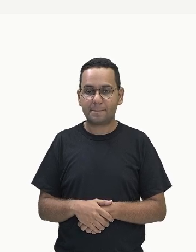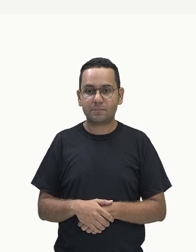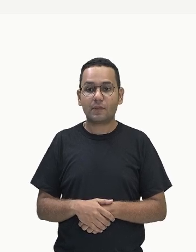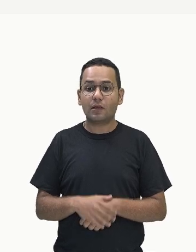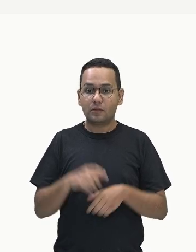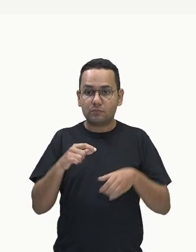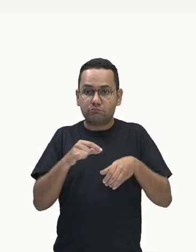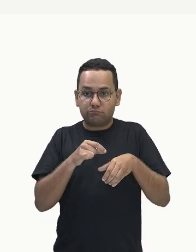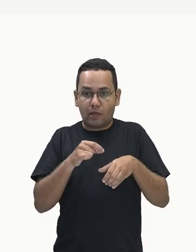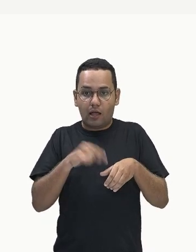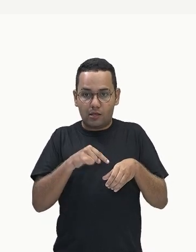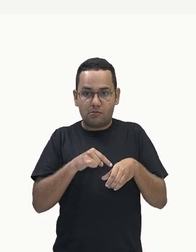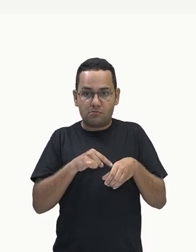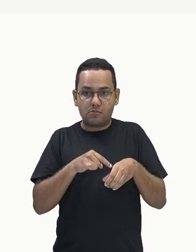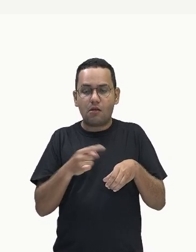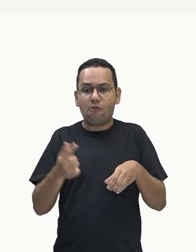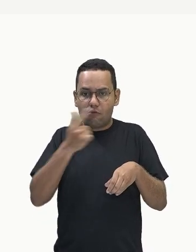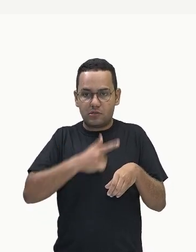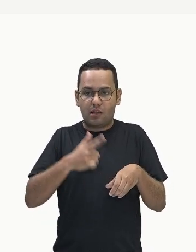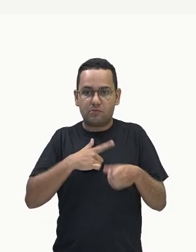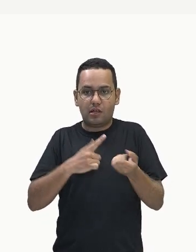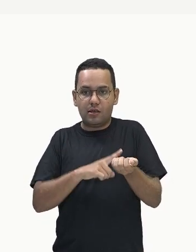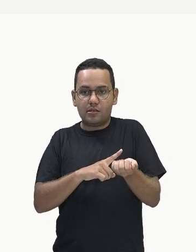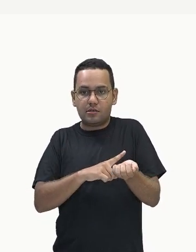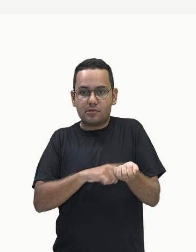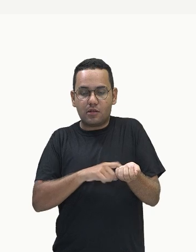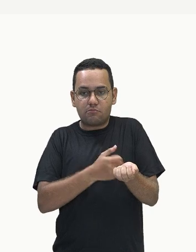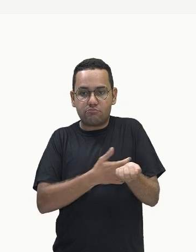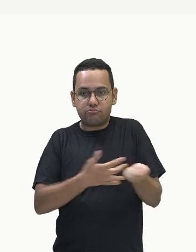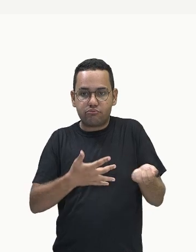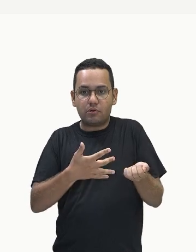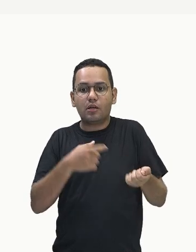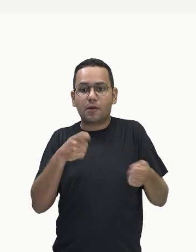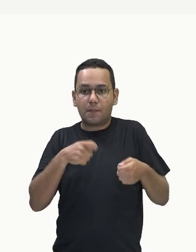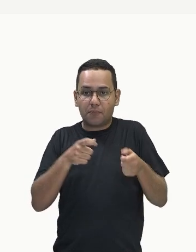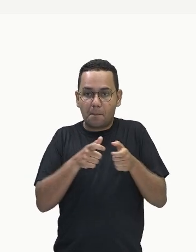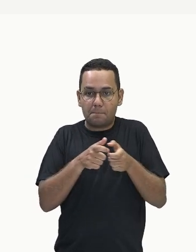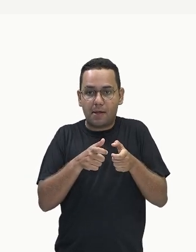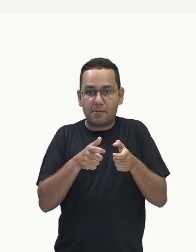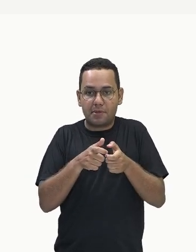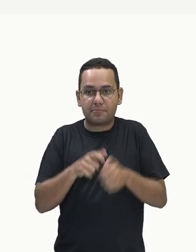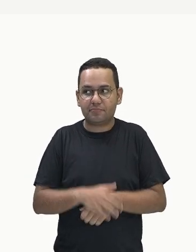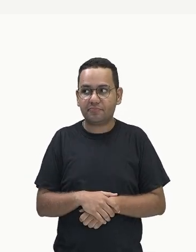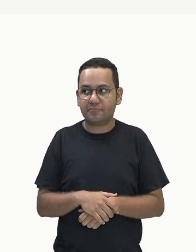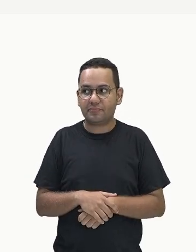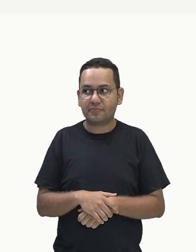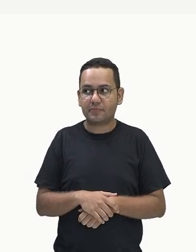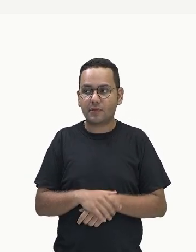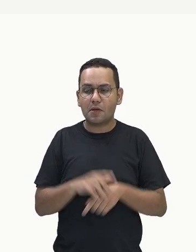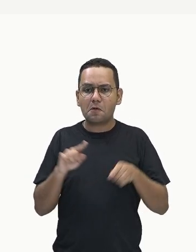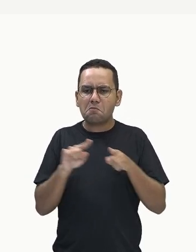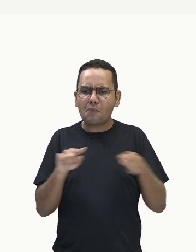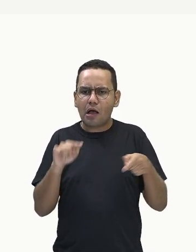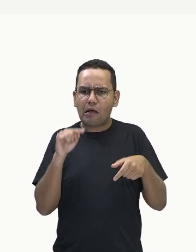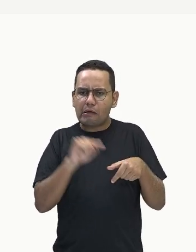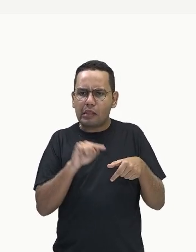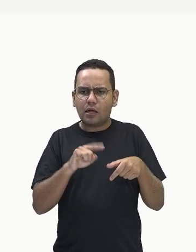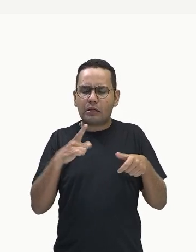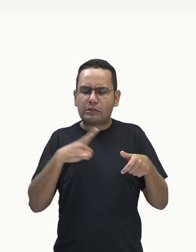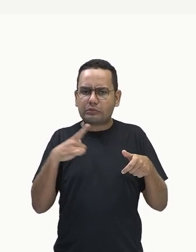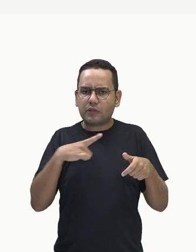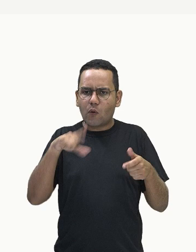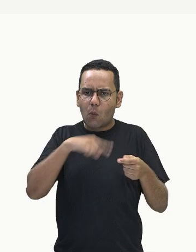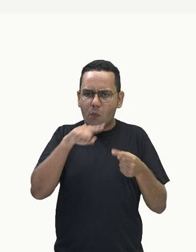sangue, aumentar um pouco de tamanho, tá bom? Ele não tem uma função sexual específica nesse sistema